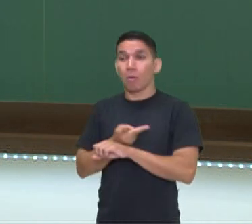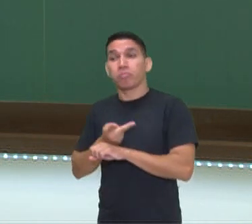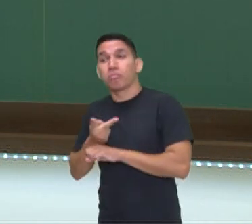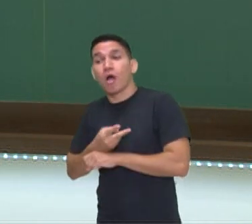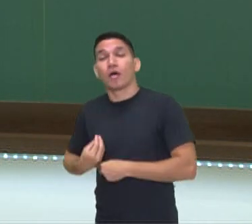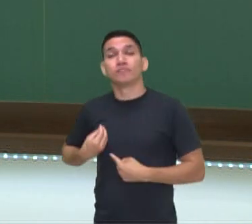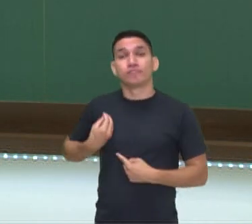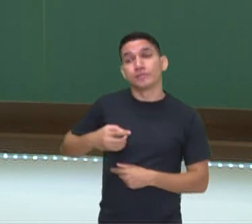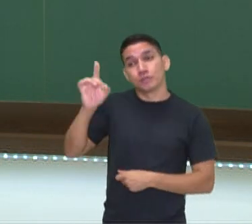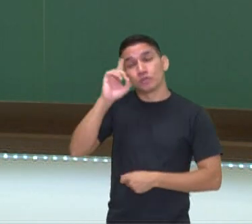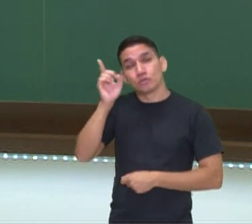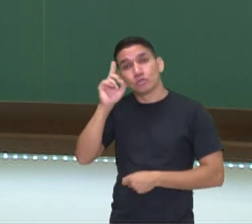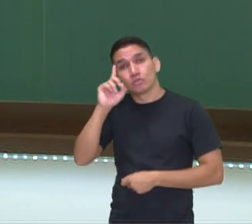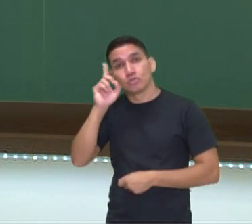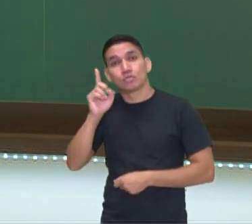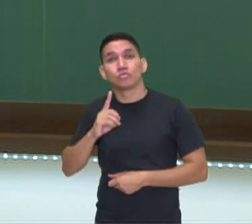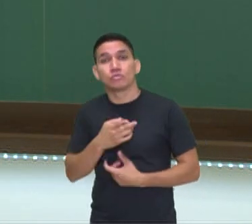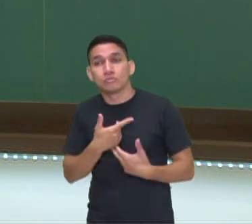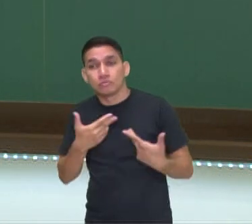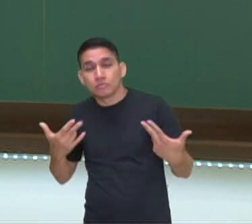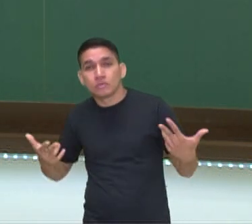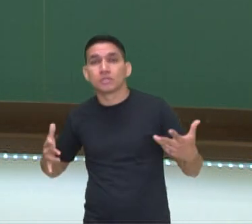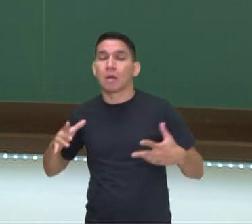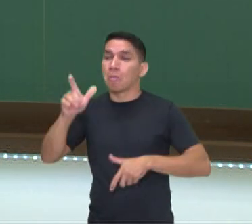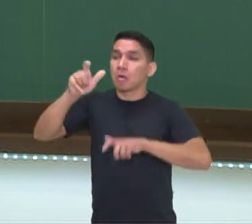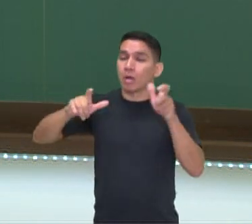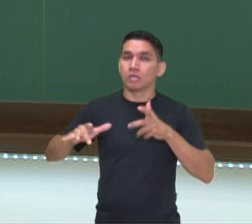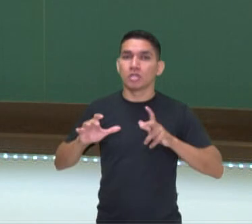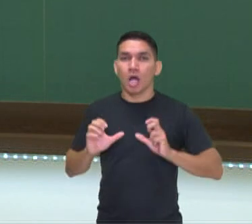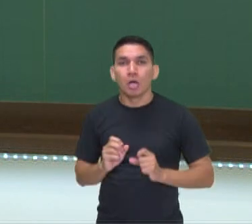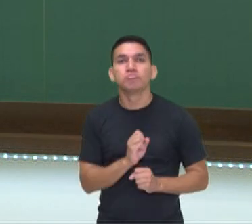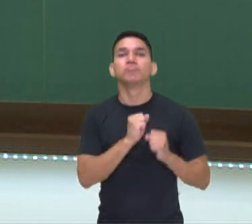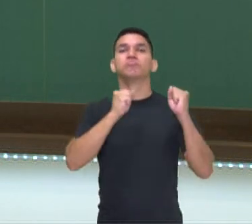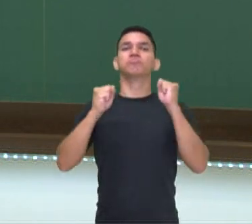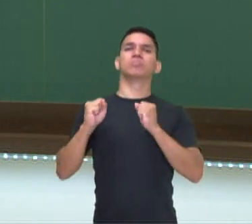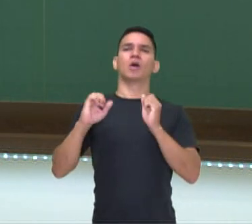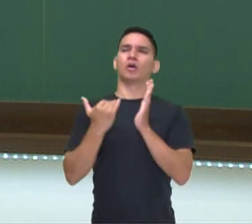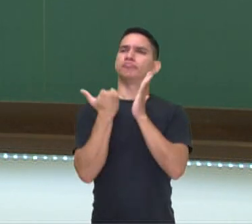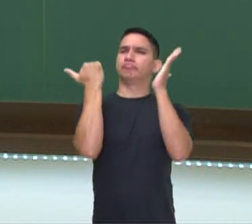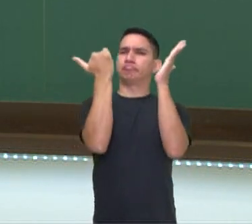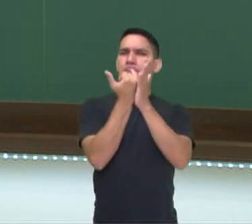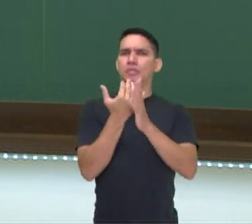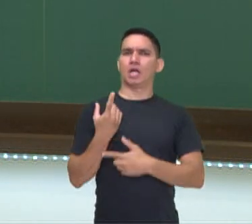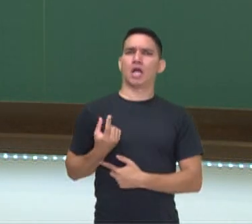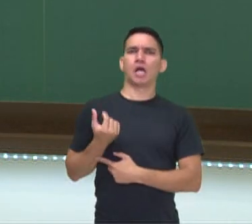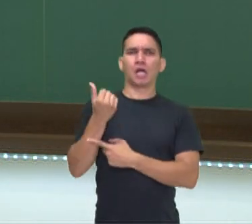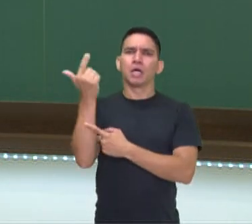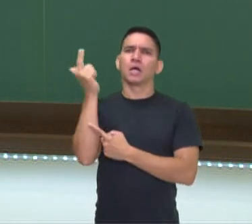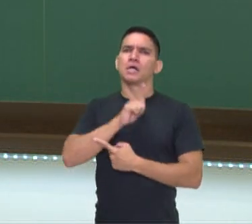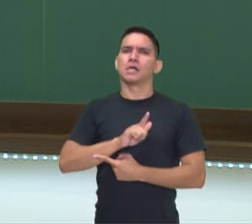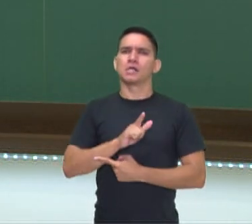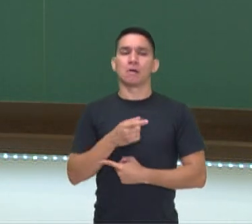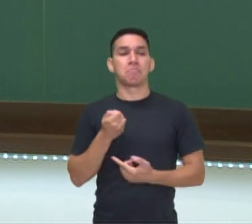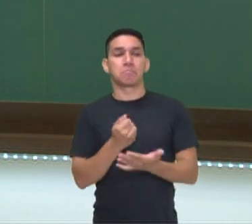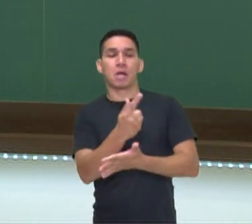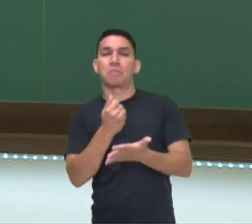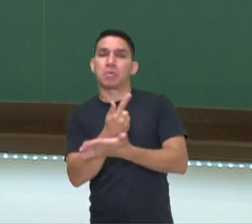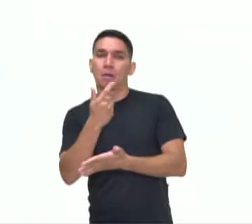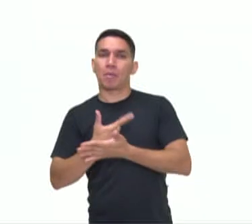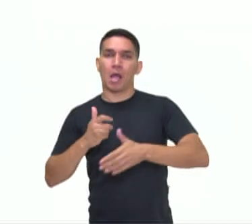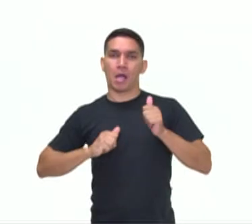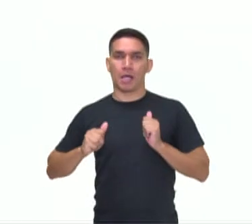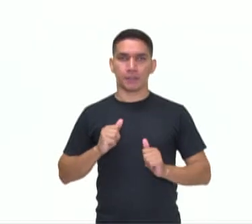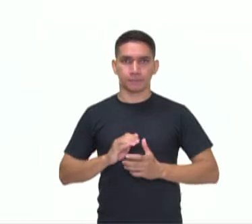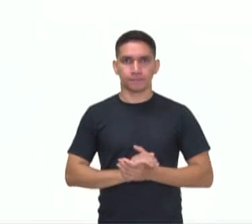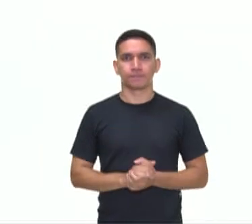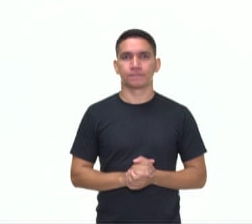cotidiana, da aristocracia, dos poderosos, que também tinha dinheiro na época para sustentar esses artistas, tá? Então,